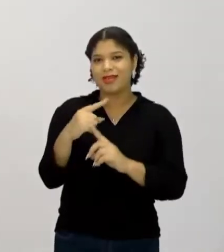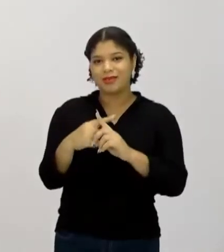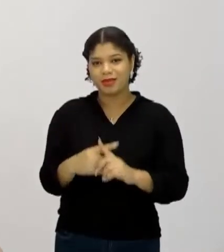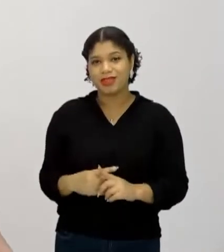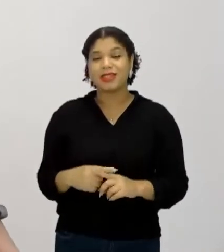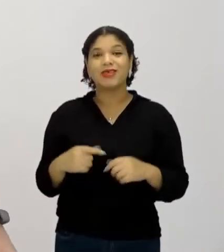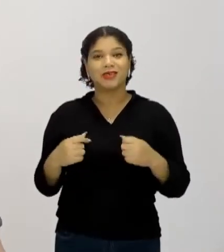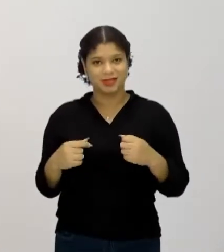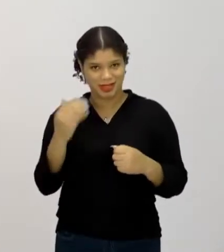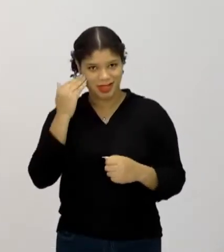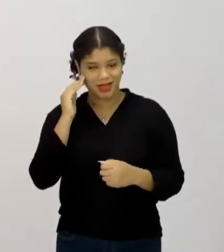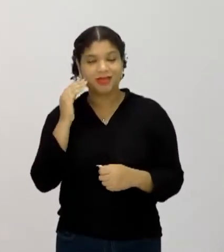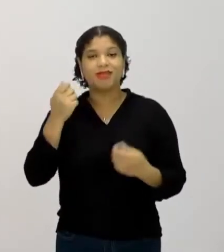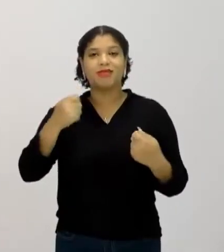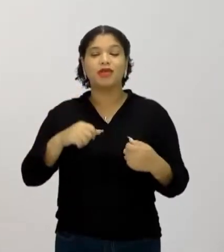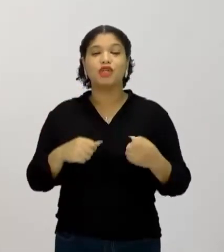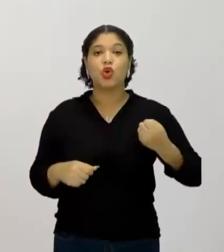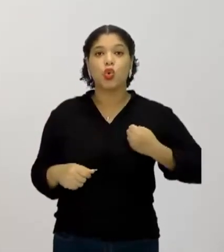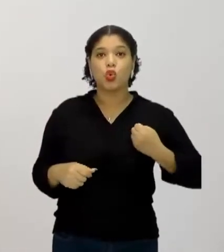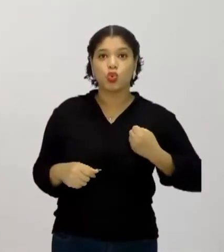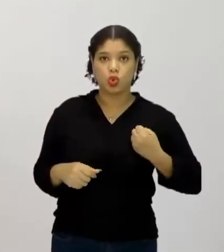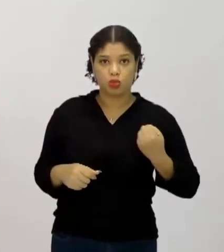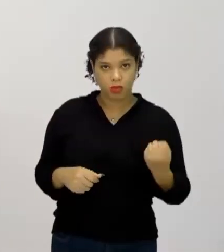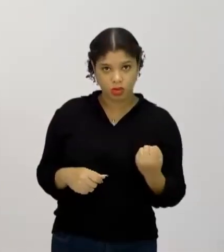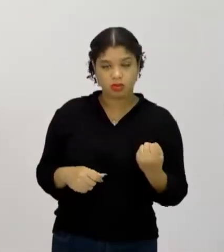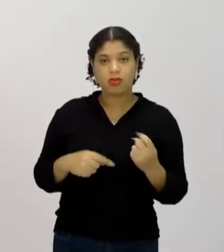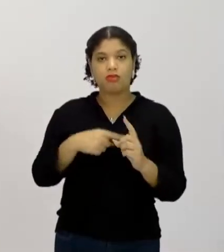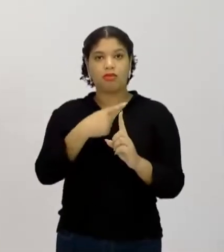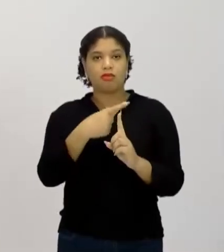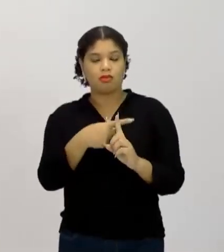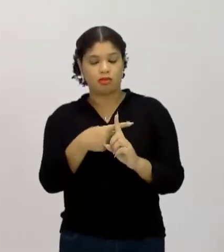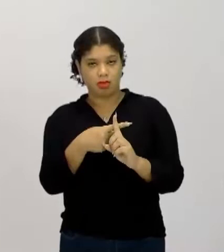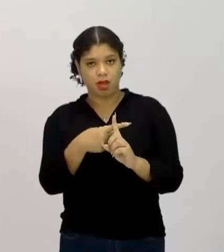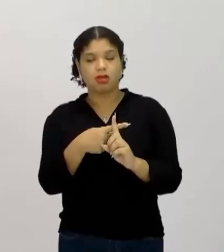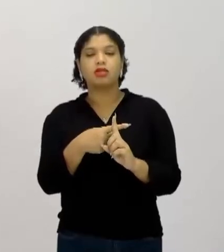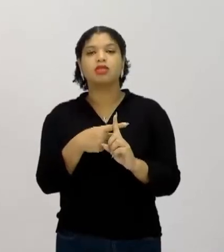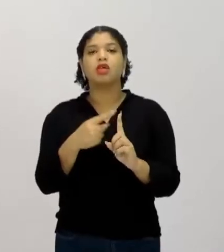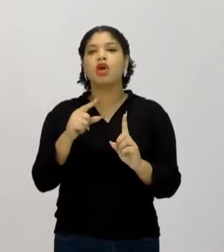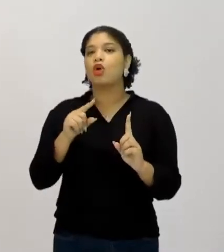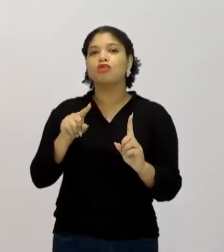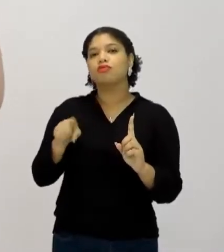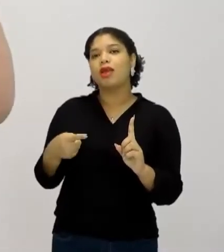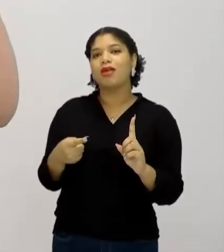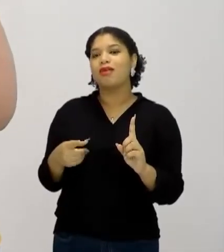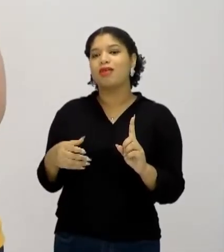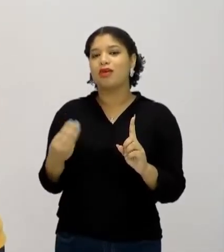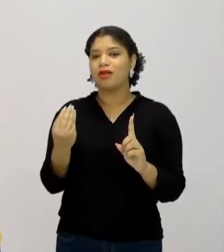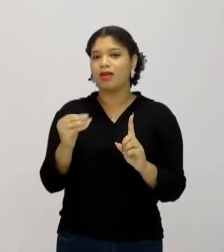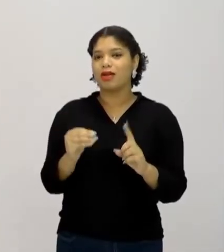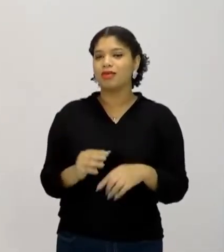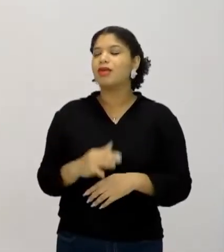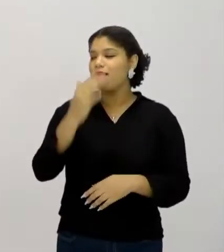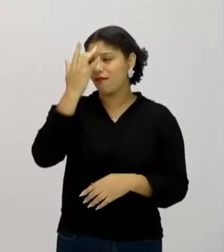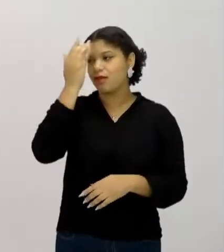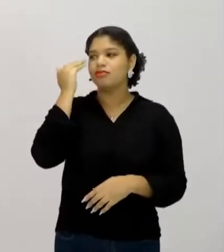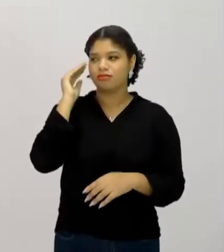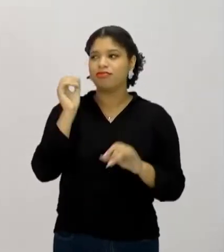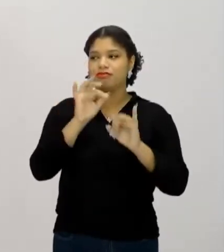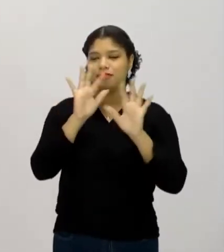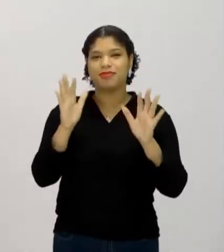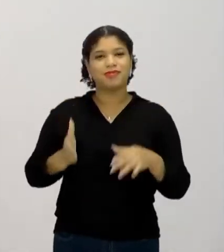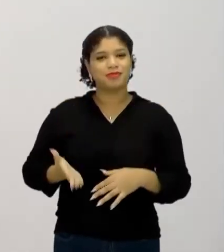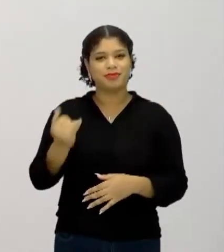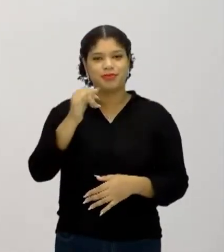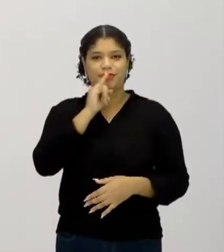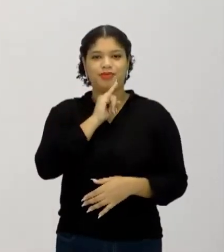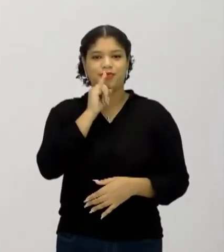o valor em decimal, multiplicado pelo valor que eu quero. Ah, acho que agora está mais fácil. Deu? Ficou mais fácil, Viviane? Ficou sim, ficou caro. Então, vamos para o